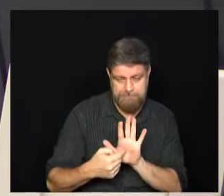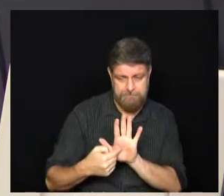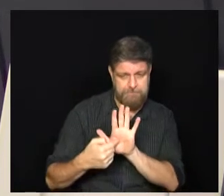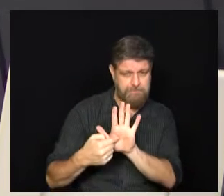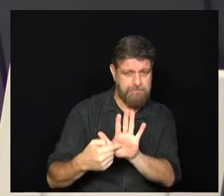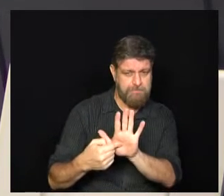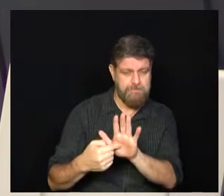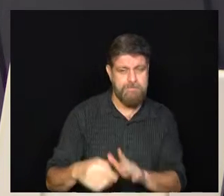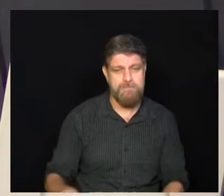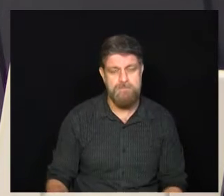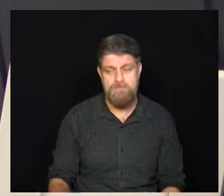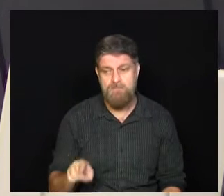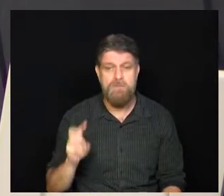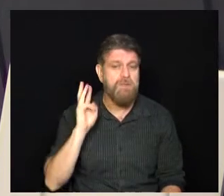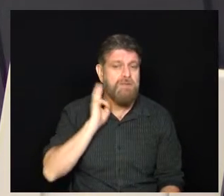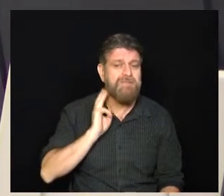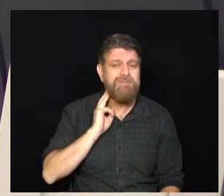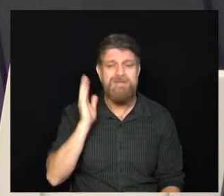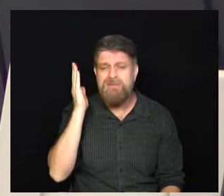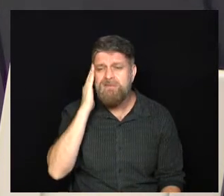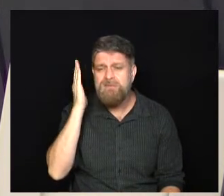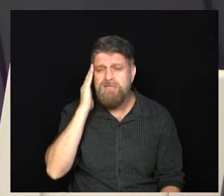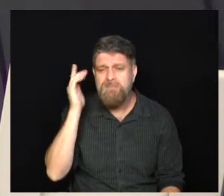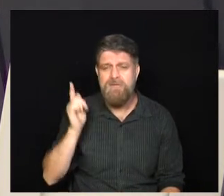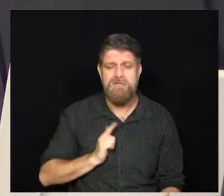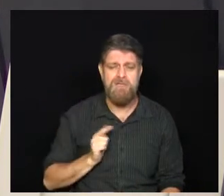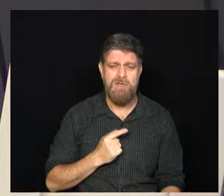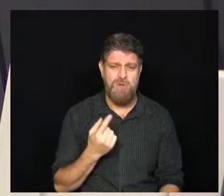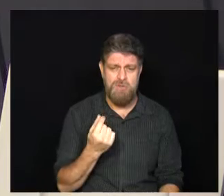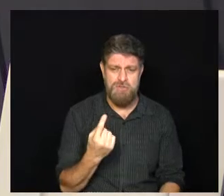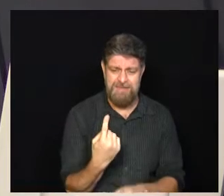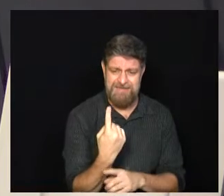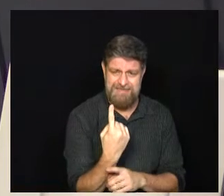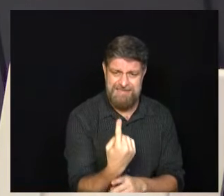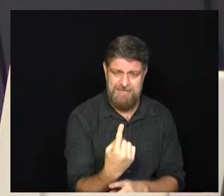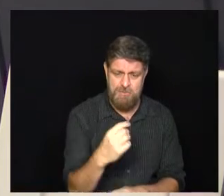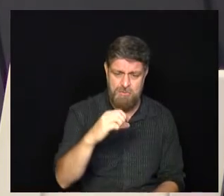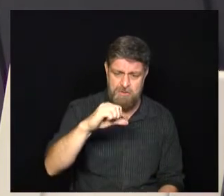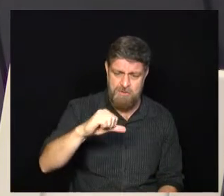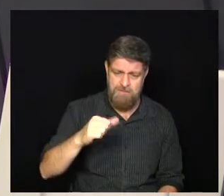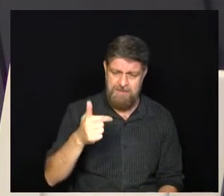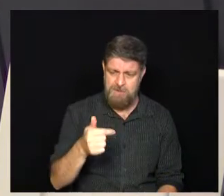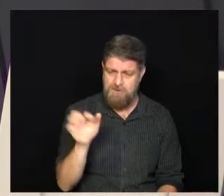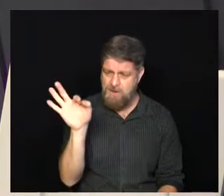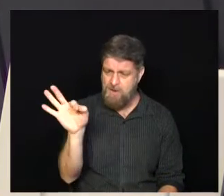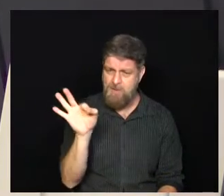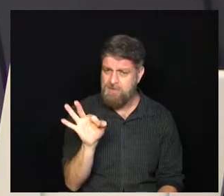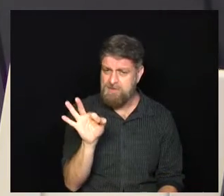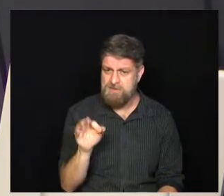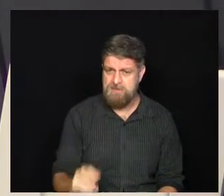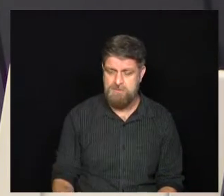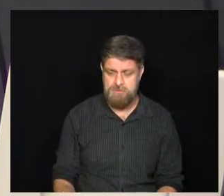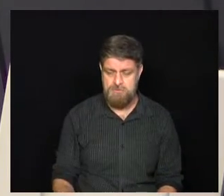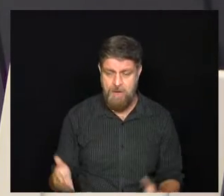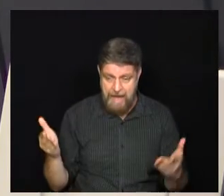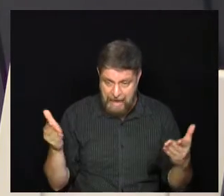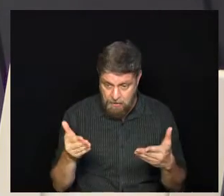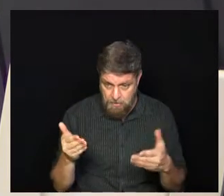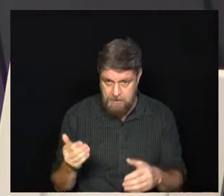e ele quer saber se essa intra-orçamentária com 192% se é uma situação excepcional ou